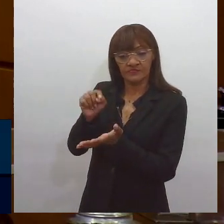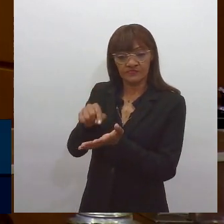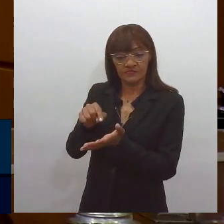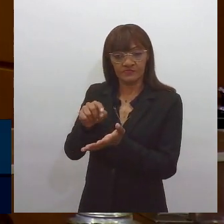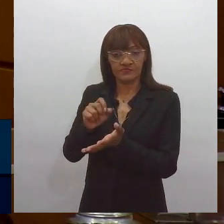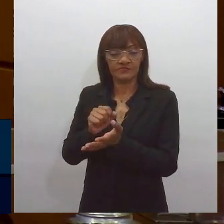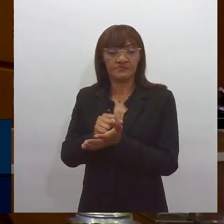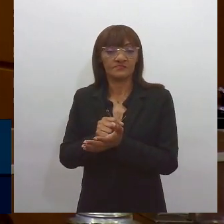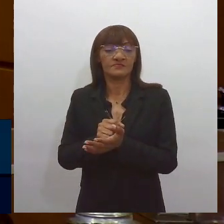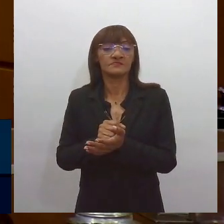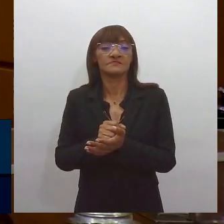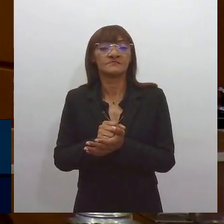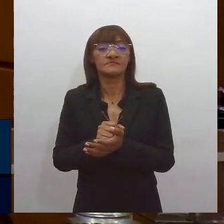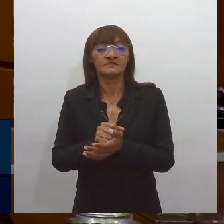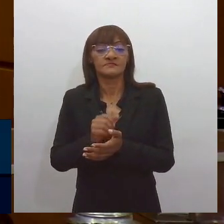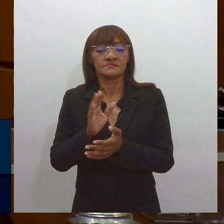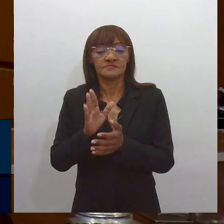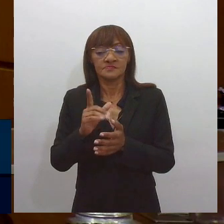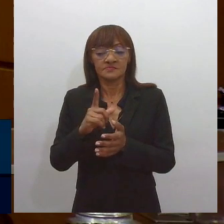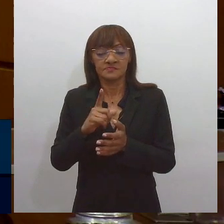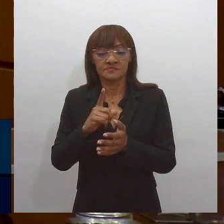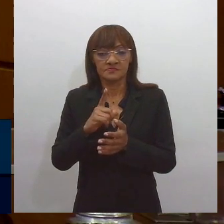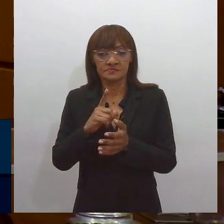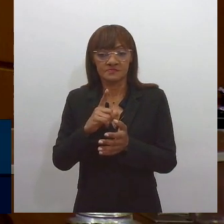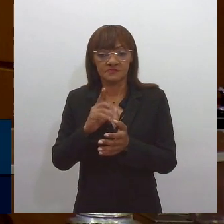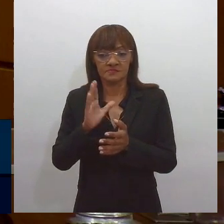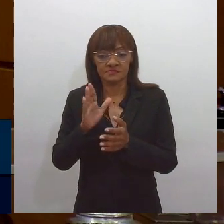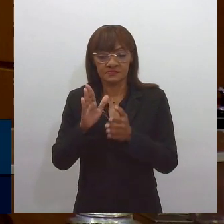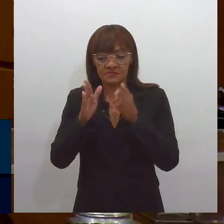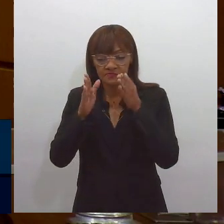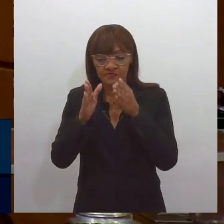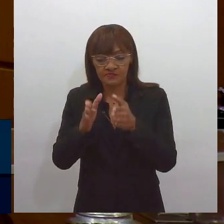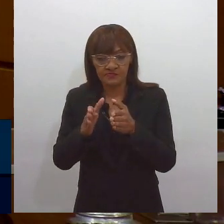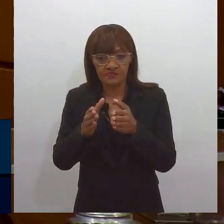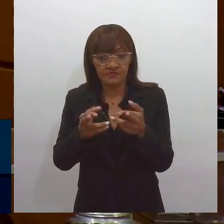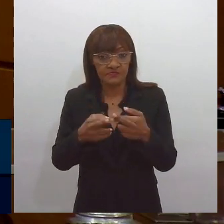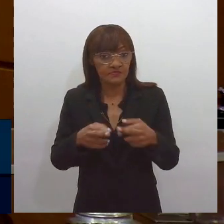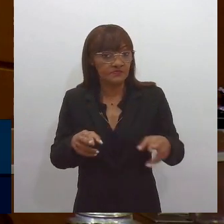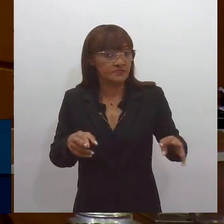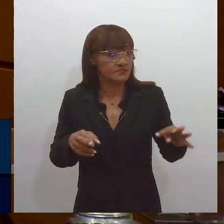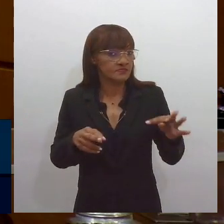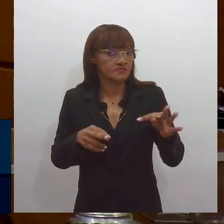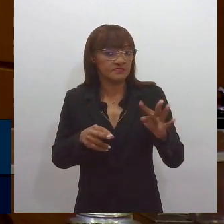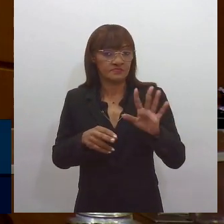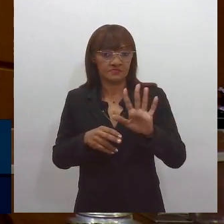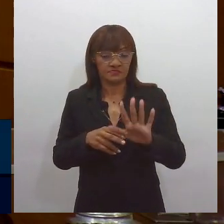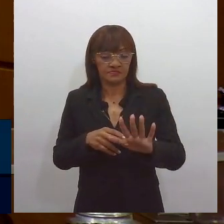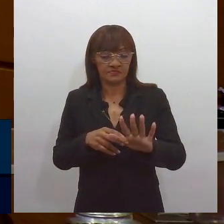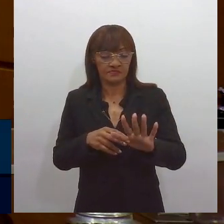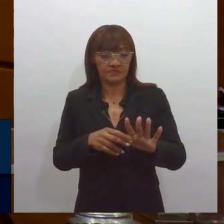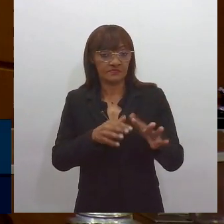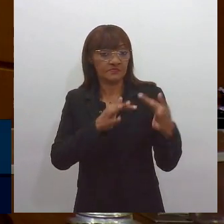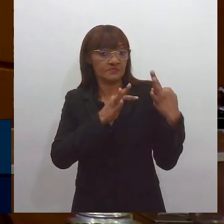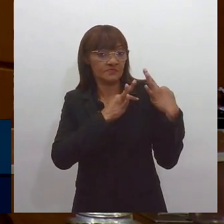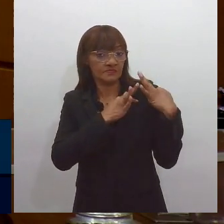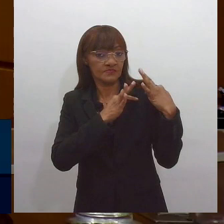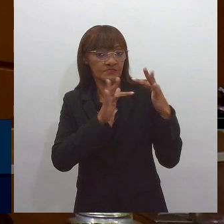encontra o fim em si mesmo né a função do denite é diminuir